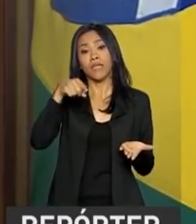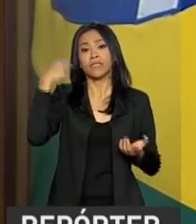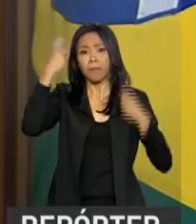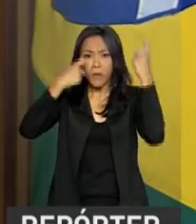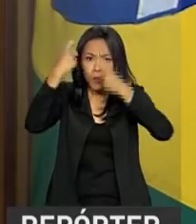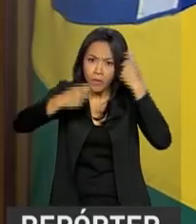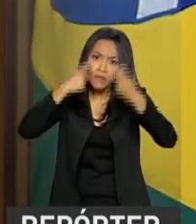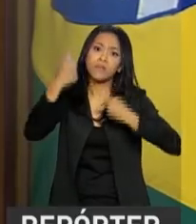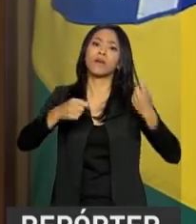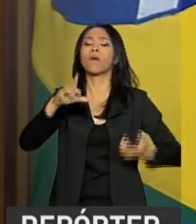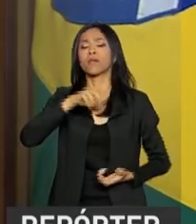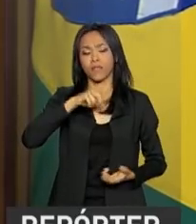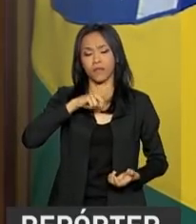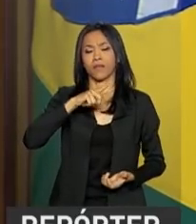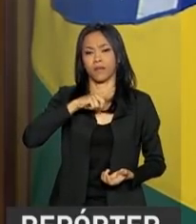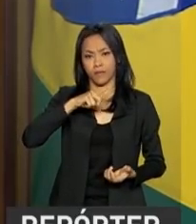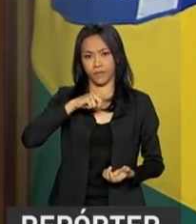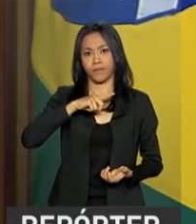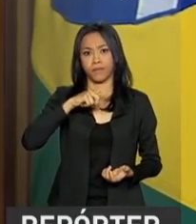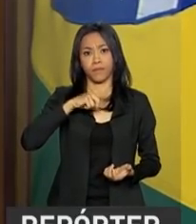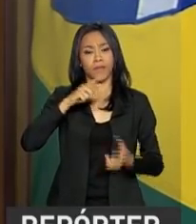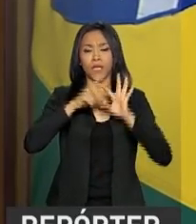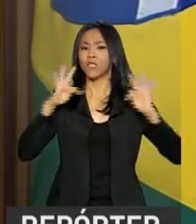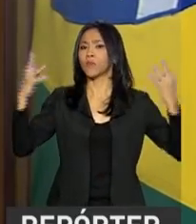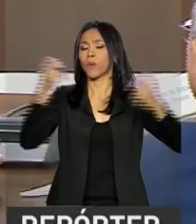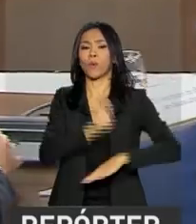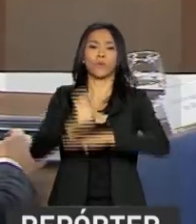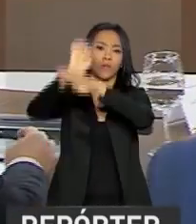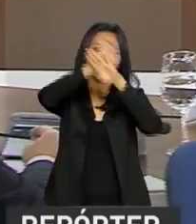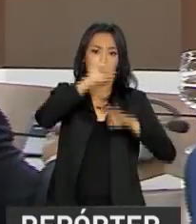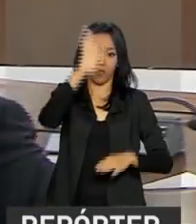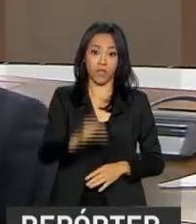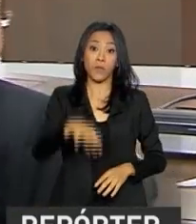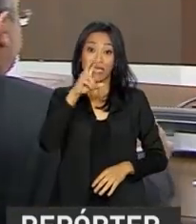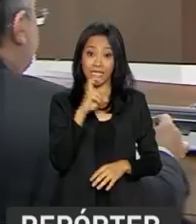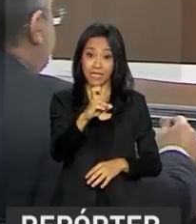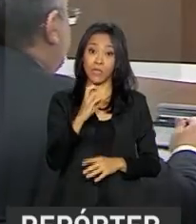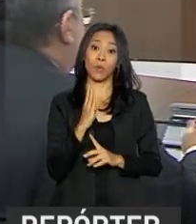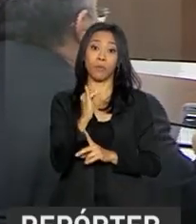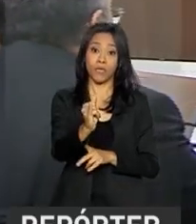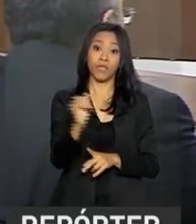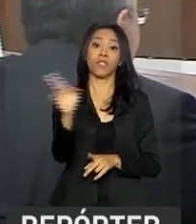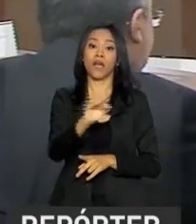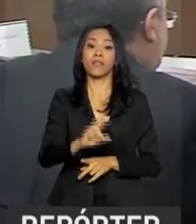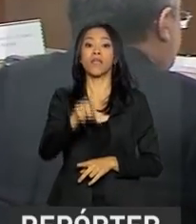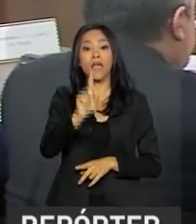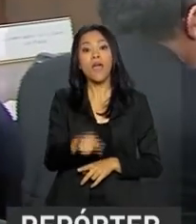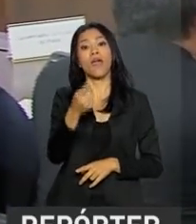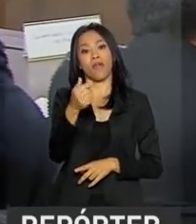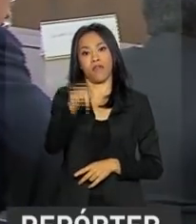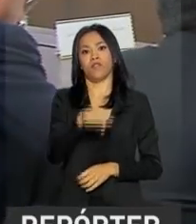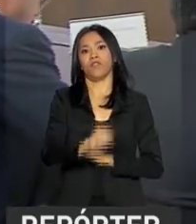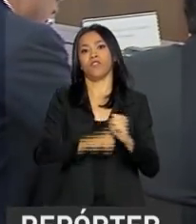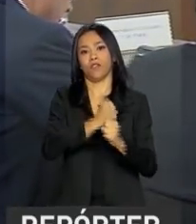que existe devo dizer é em todos os estados brasileiros 5 bilhões de reais estarão disponíveis já este ano